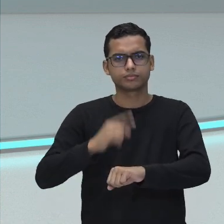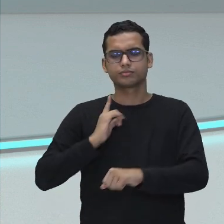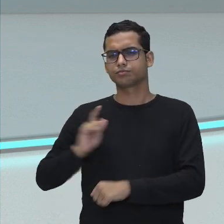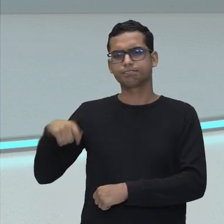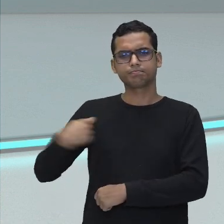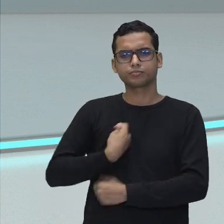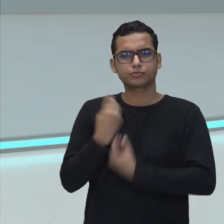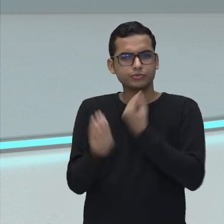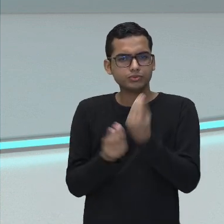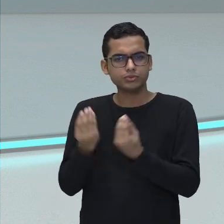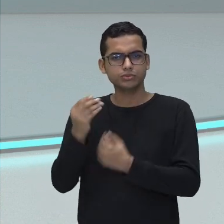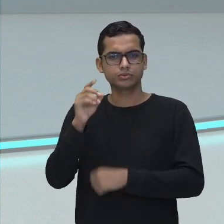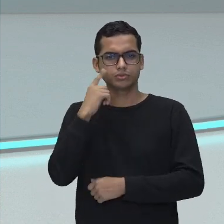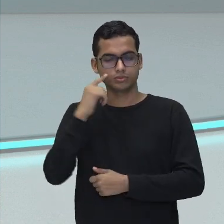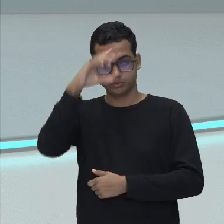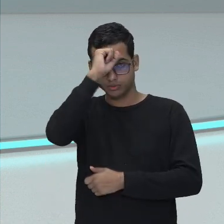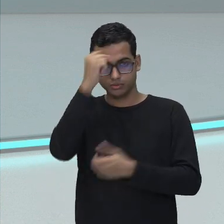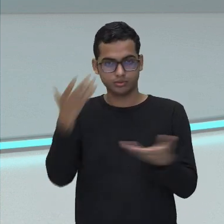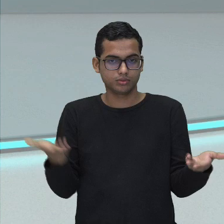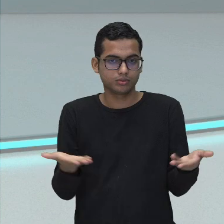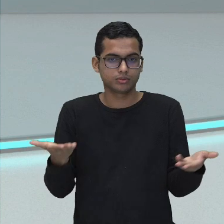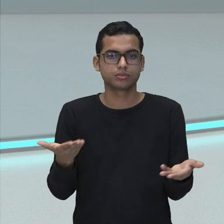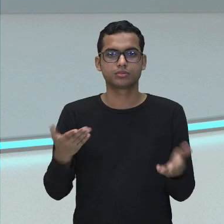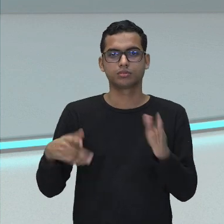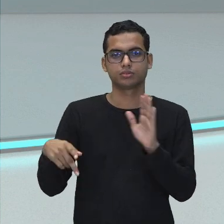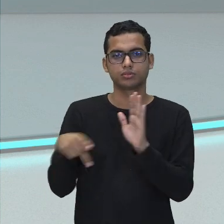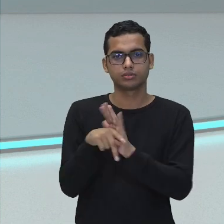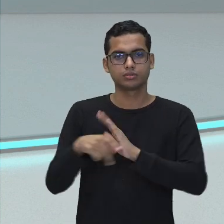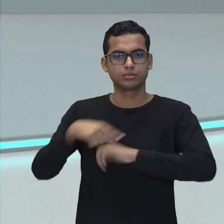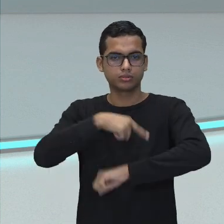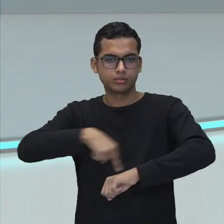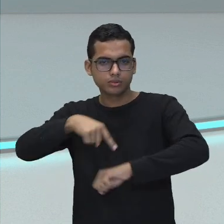holo vamos per